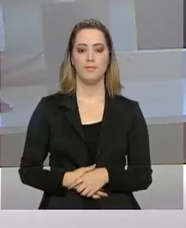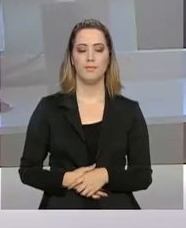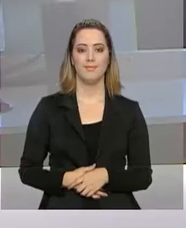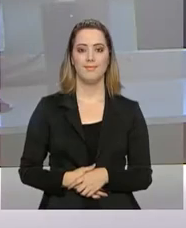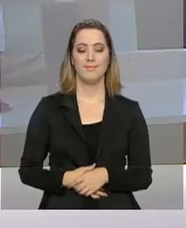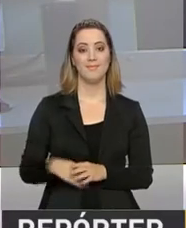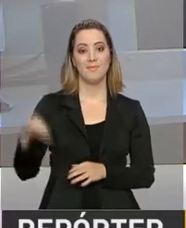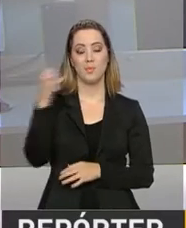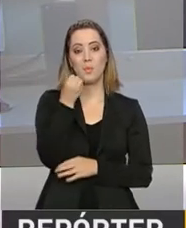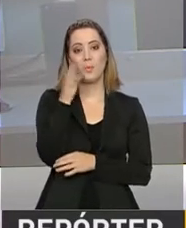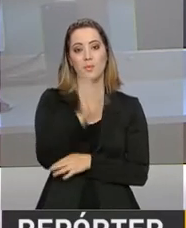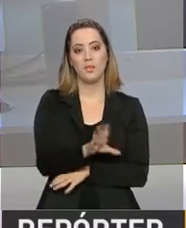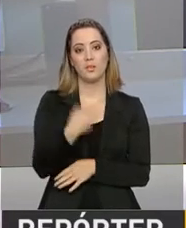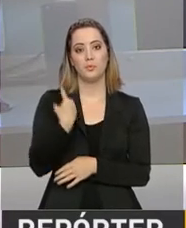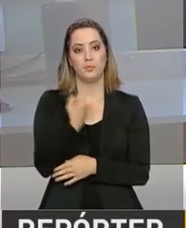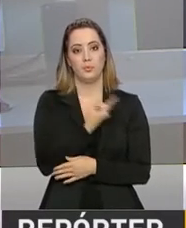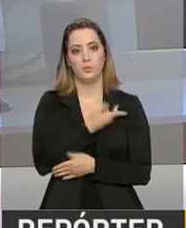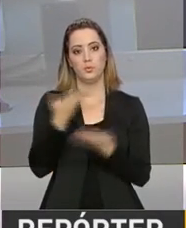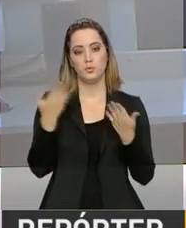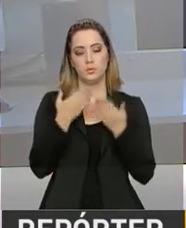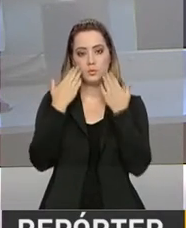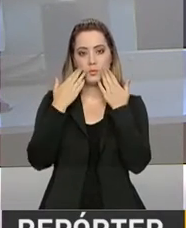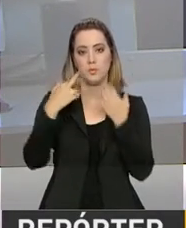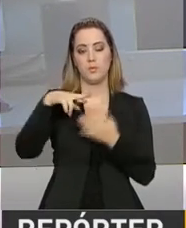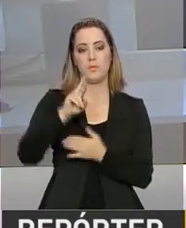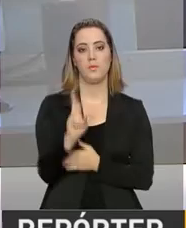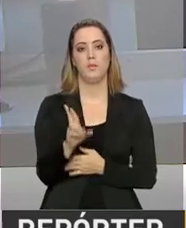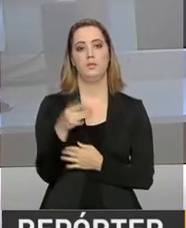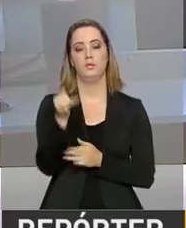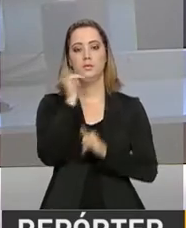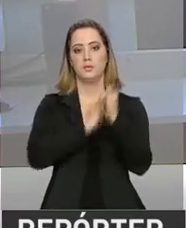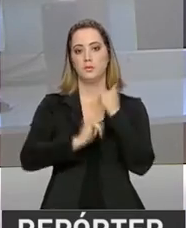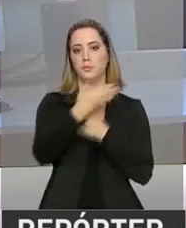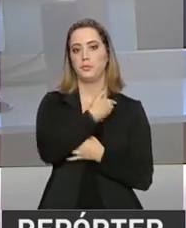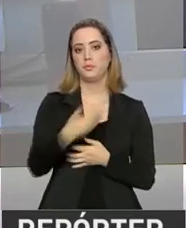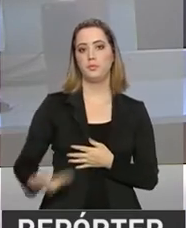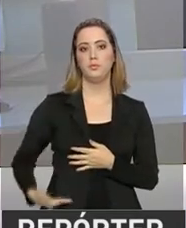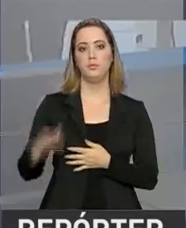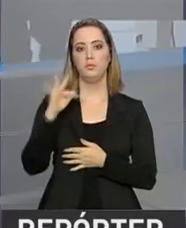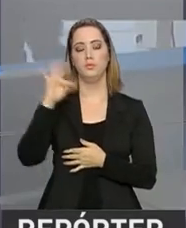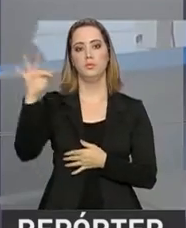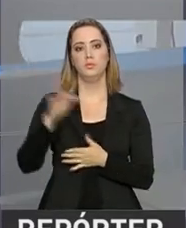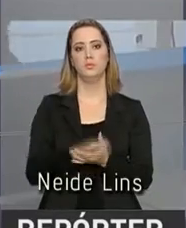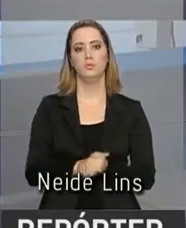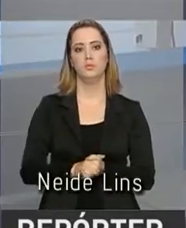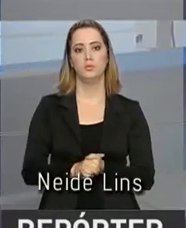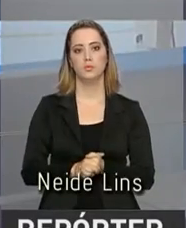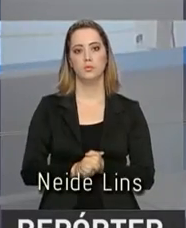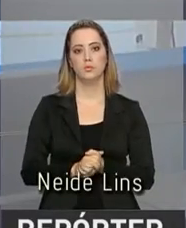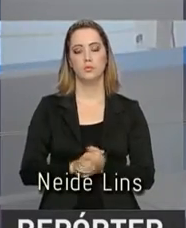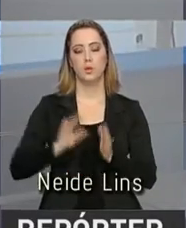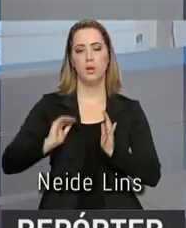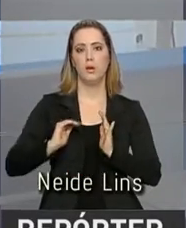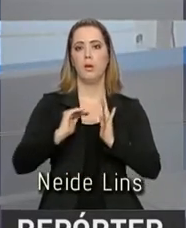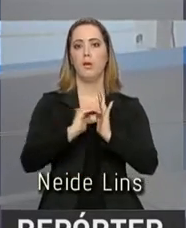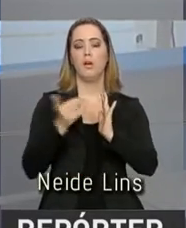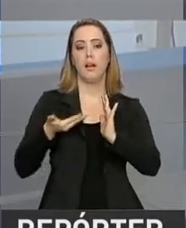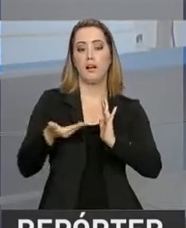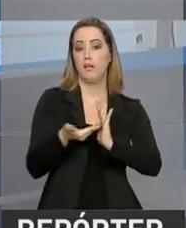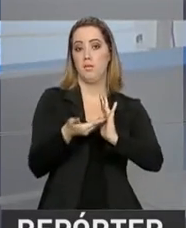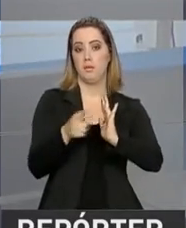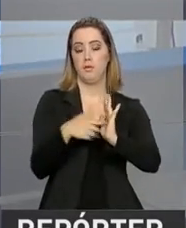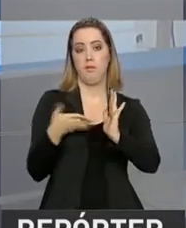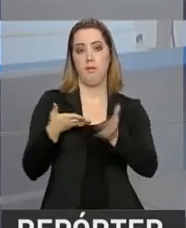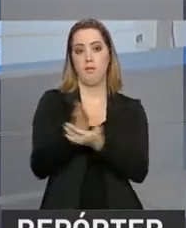olá boa tarde estamos de volta com o repórter nbr notícias do governo federal a câmara dos deputados aprovou o